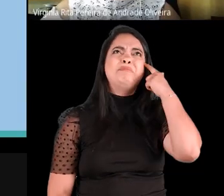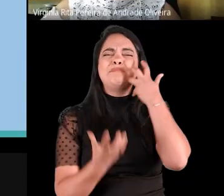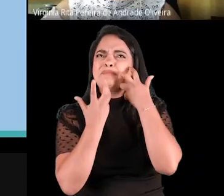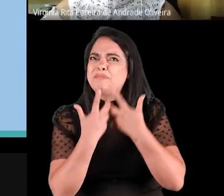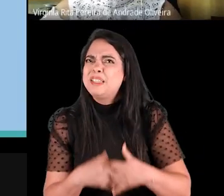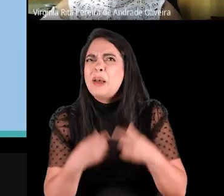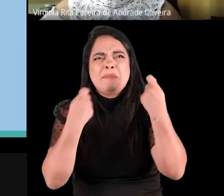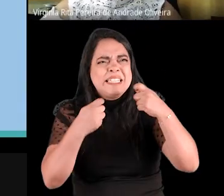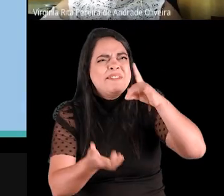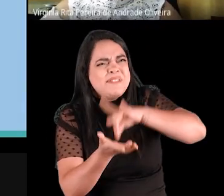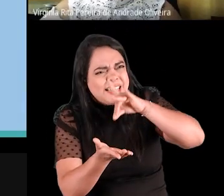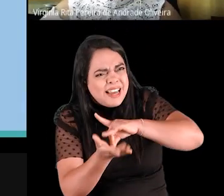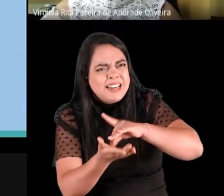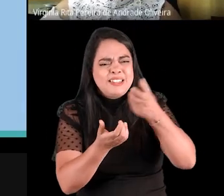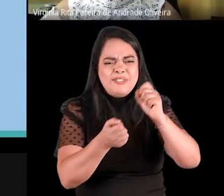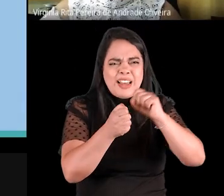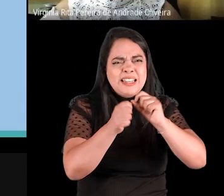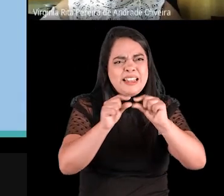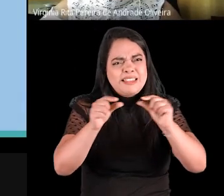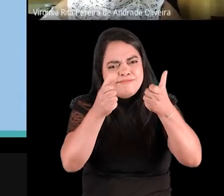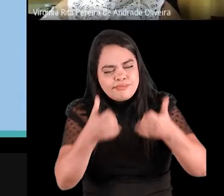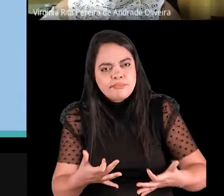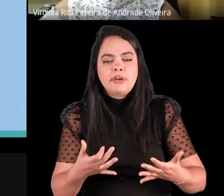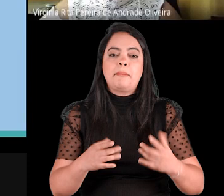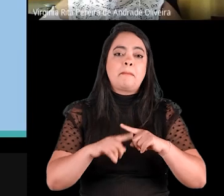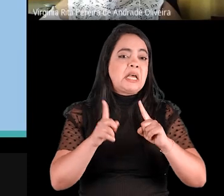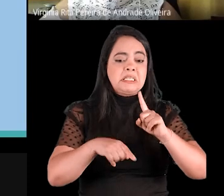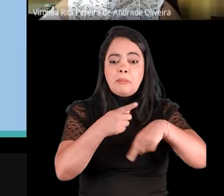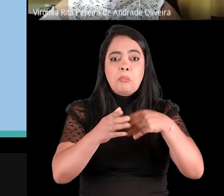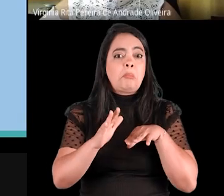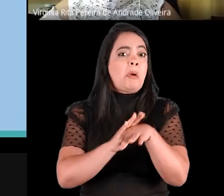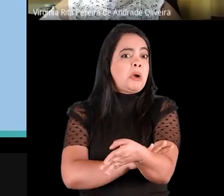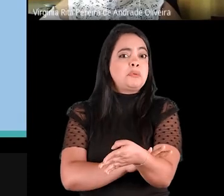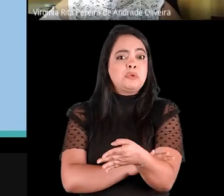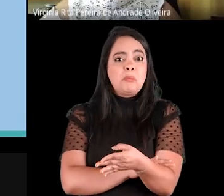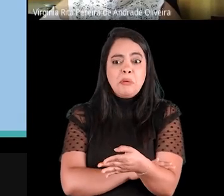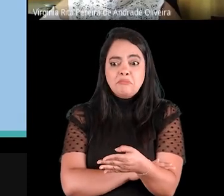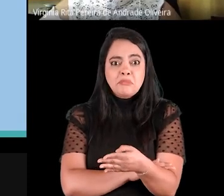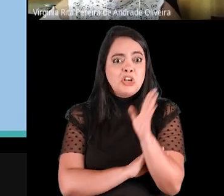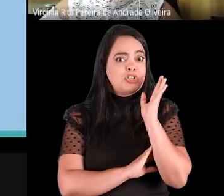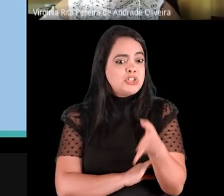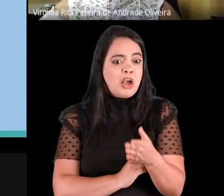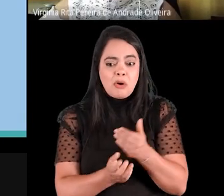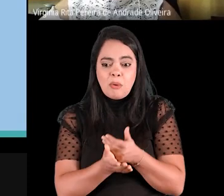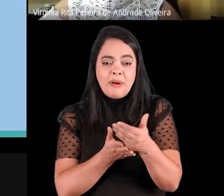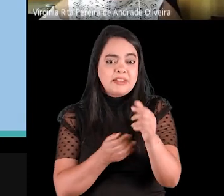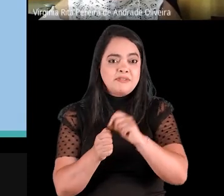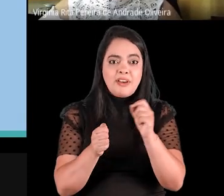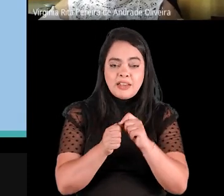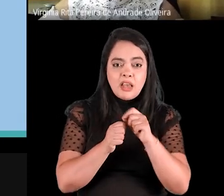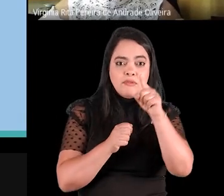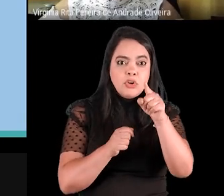isso mesmo? Mas depois isso torna-se tão automático que você mesmo começa a se cobrar e você não consegue postar, nem que seja uma